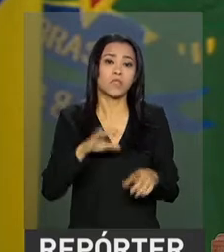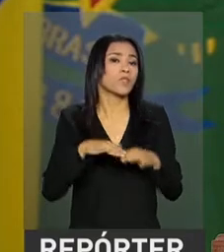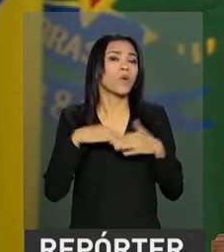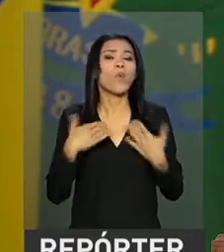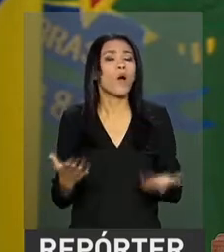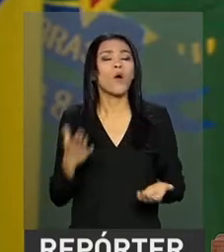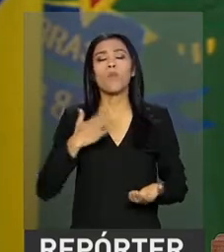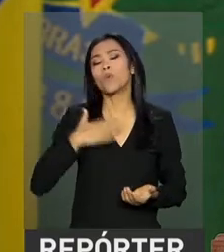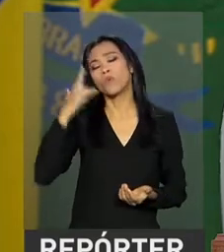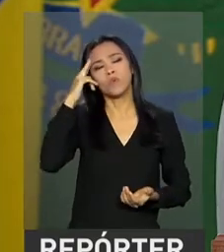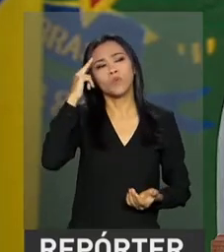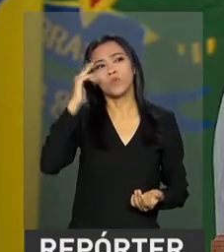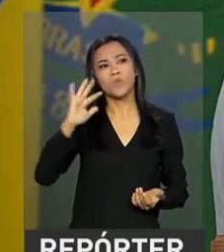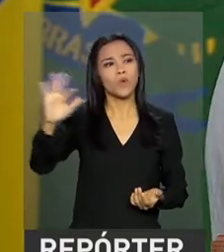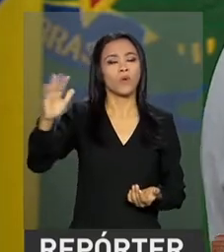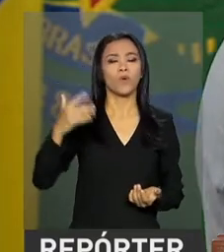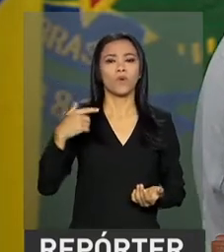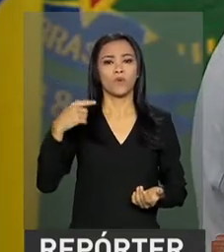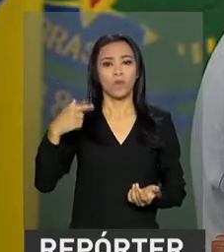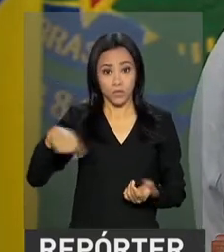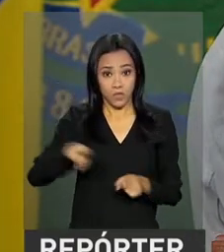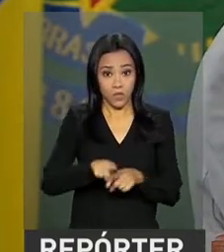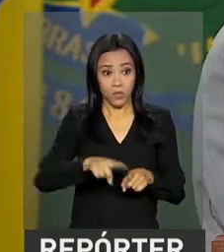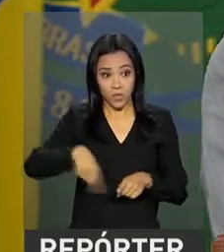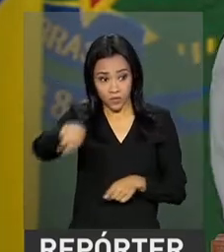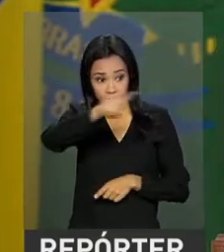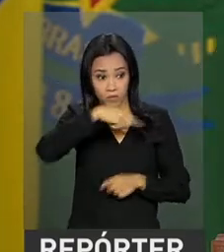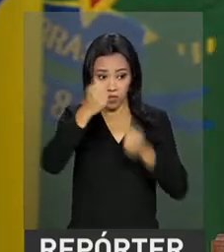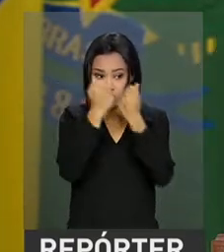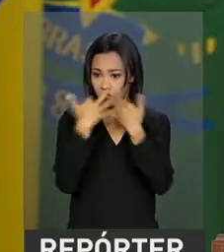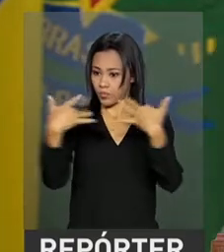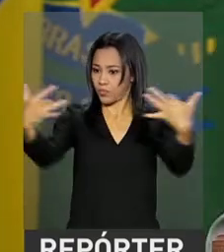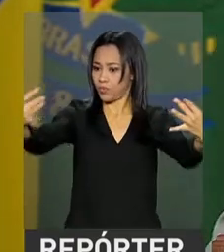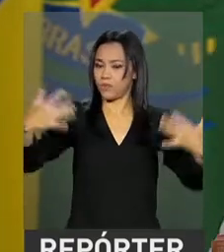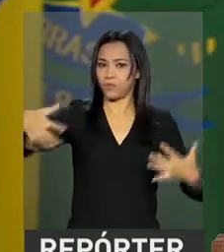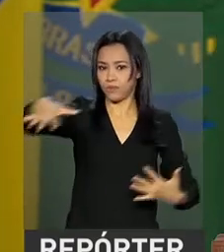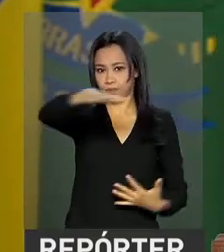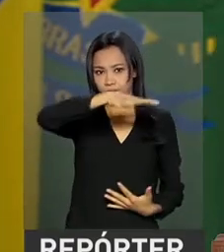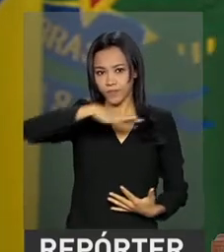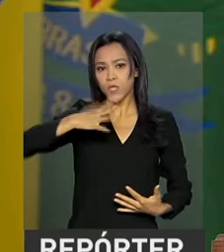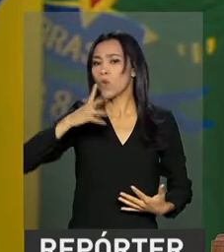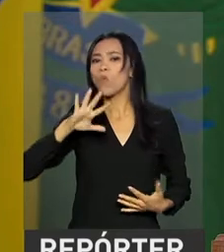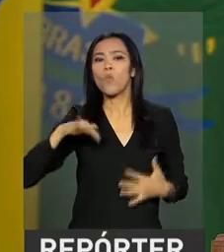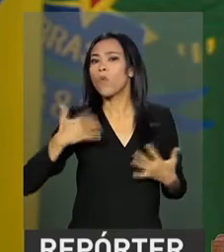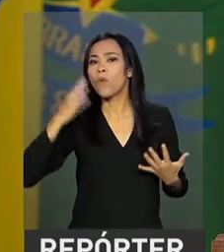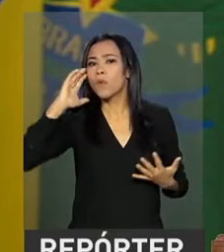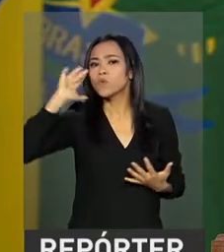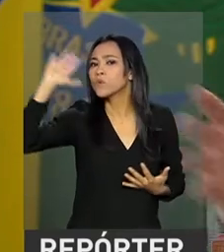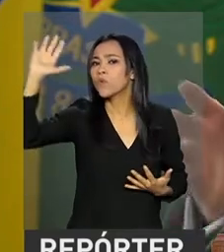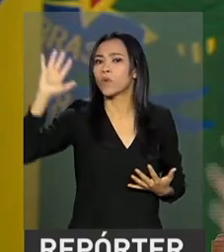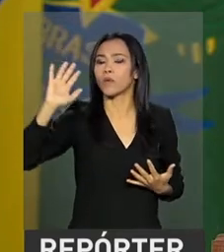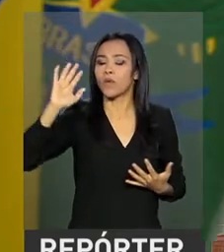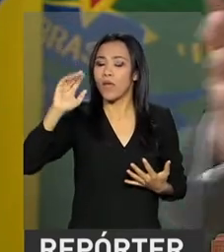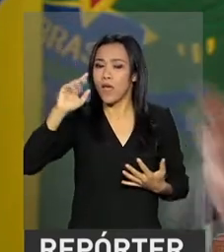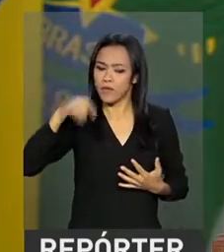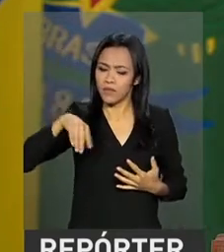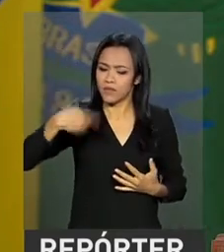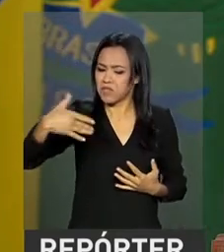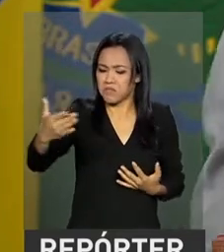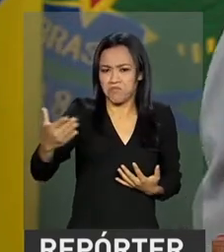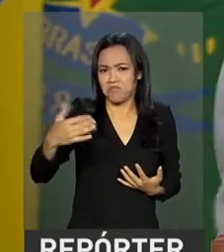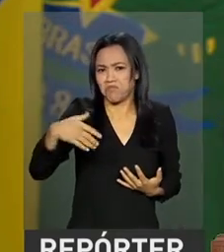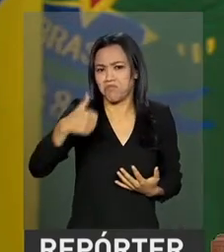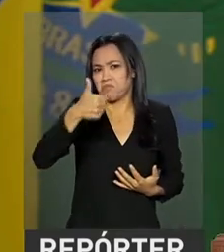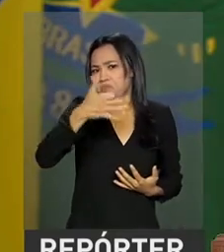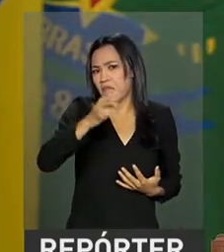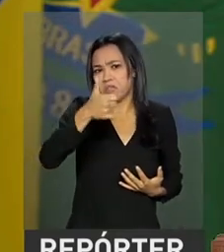o meu sonho o sonho naturalmente dos que estão aqui à frente e de todos que estão aqui no auditório é que daqui a 100 ou até